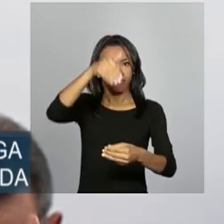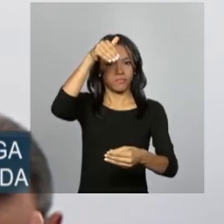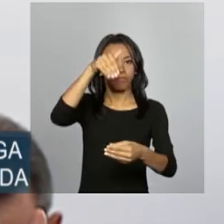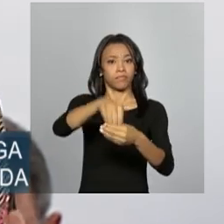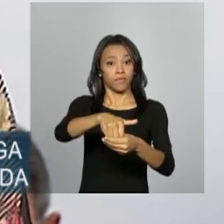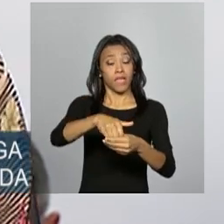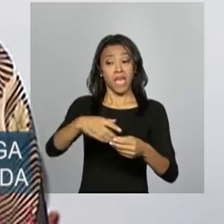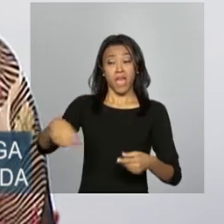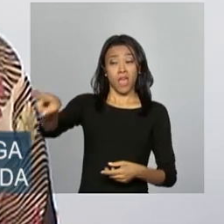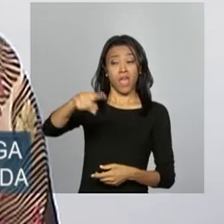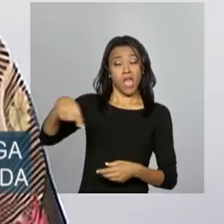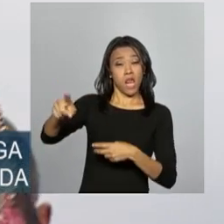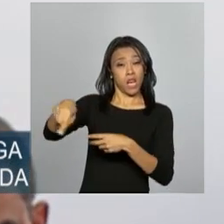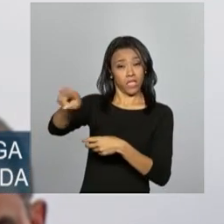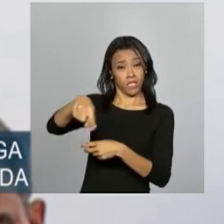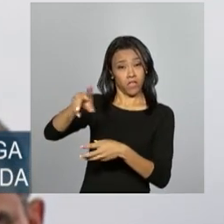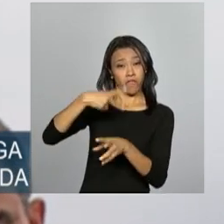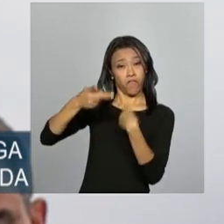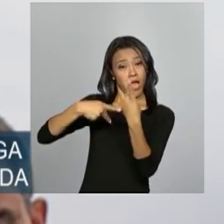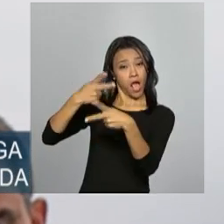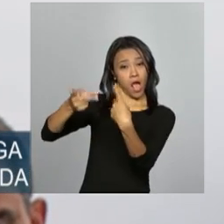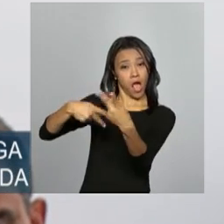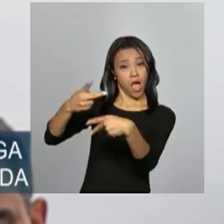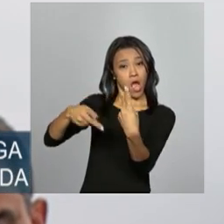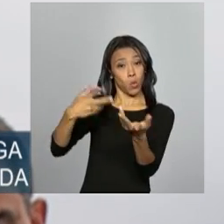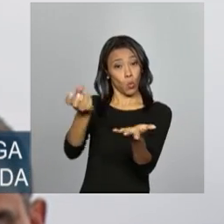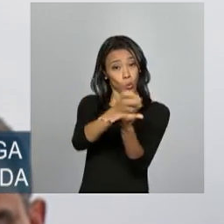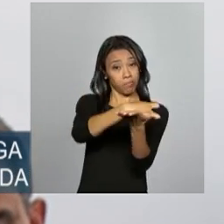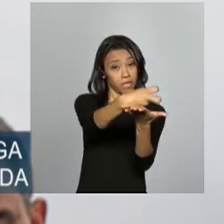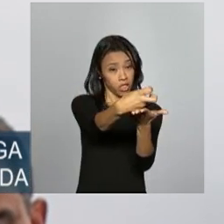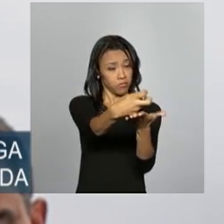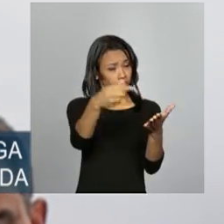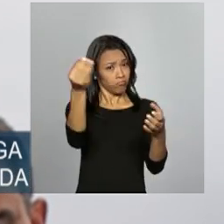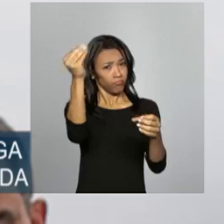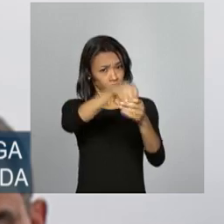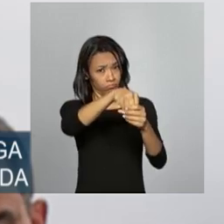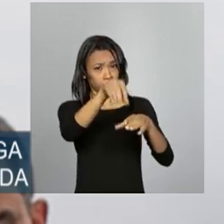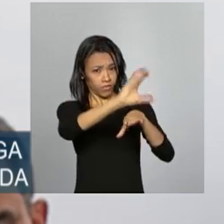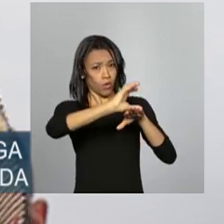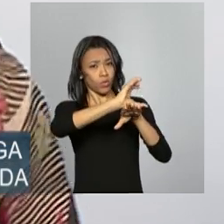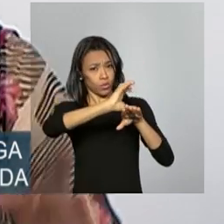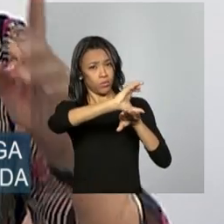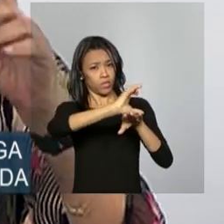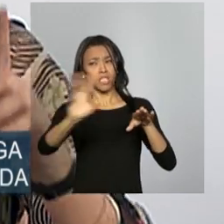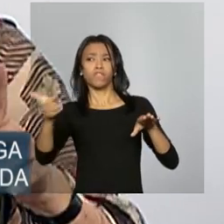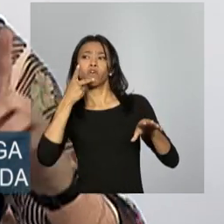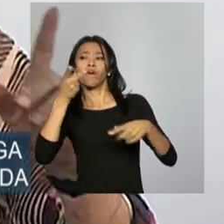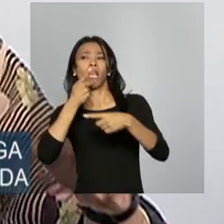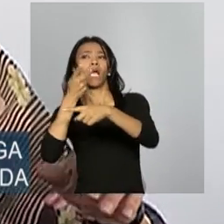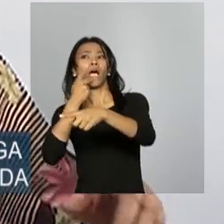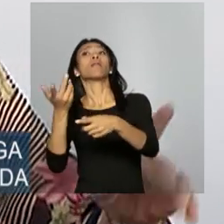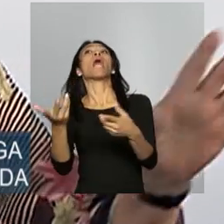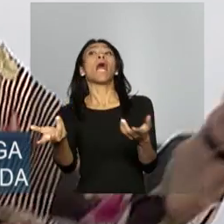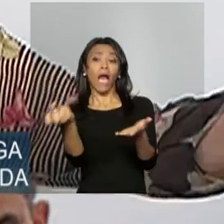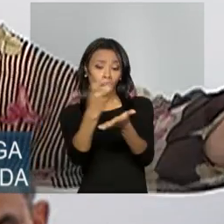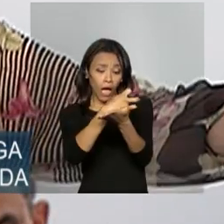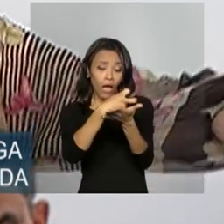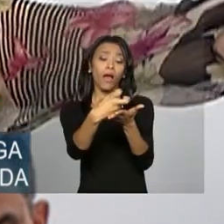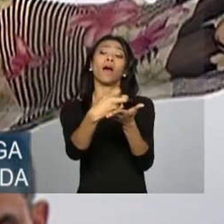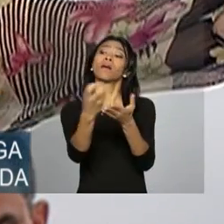falam que o impeachment é previsto na Constituição. Ah, o impeachment é previsto